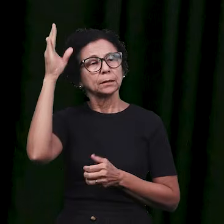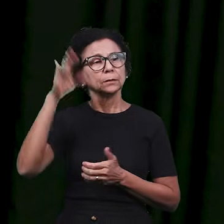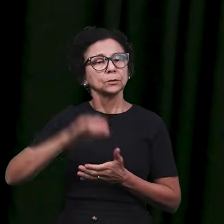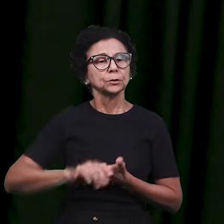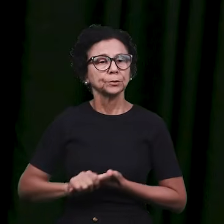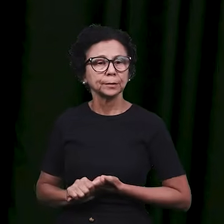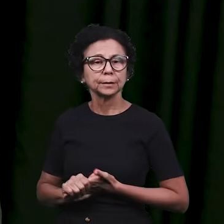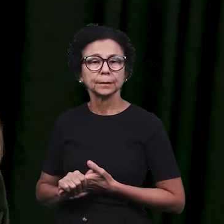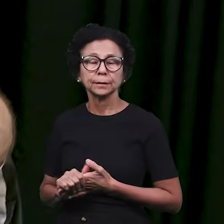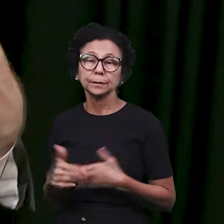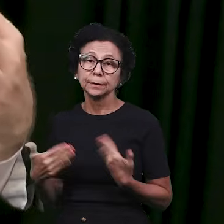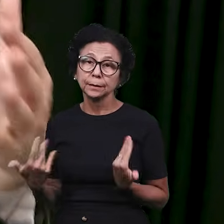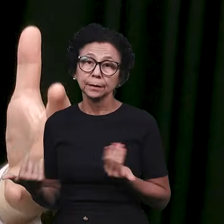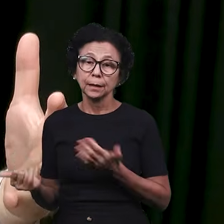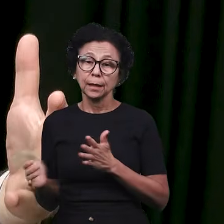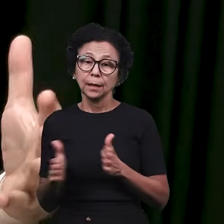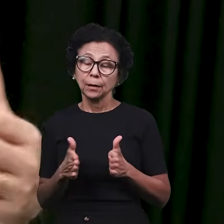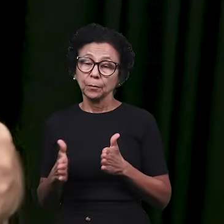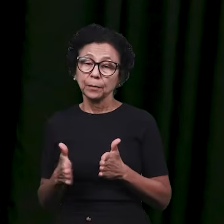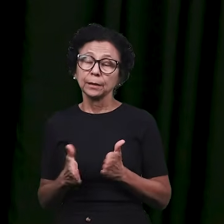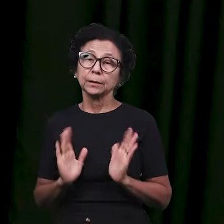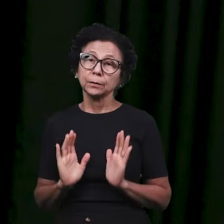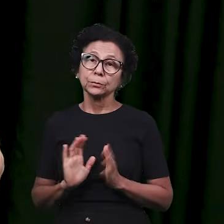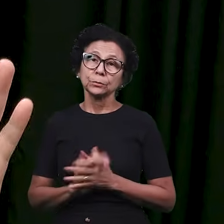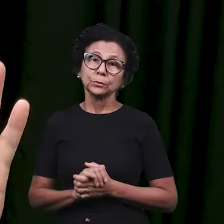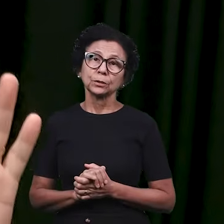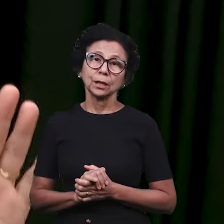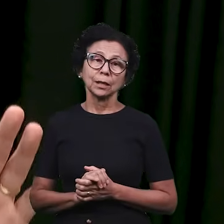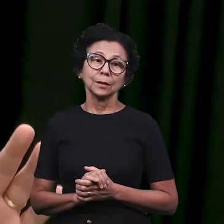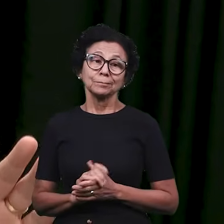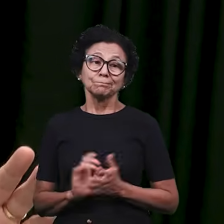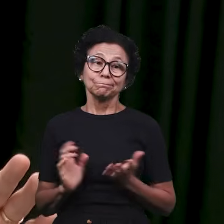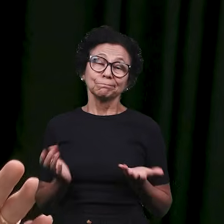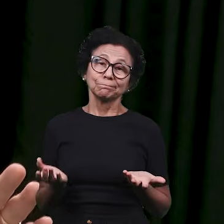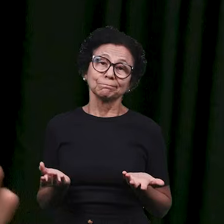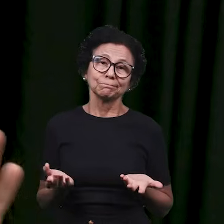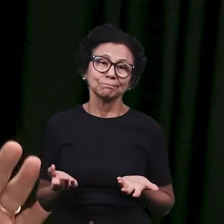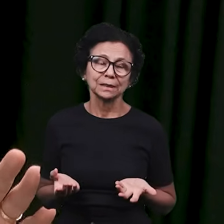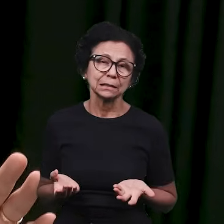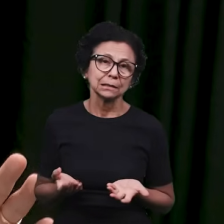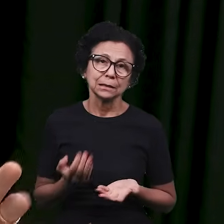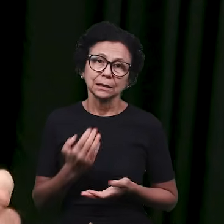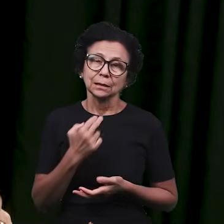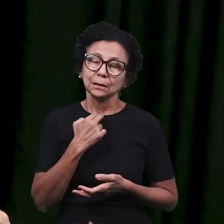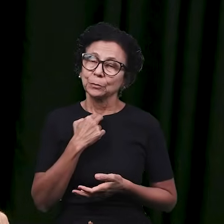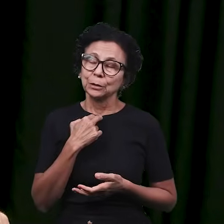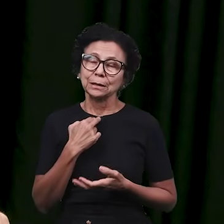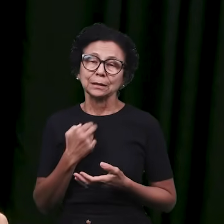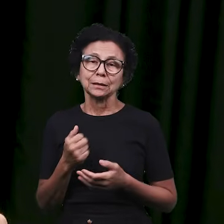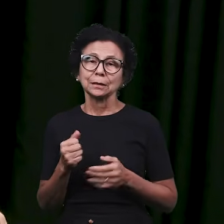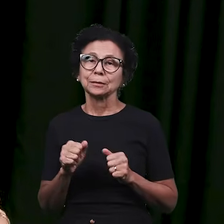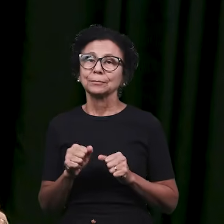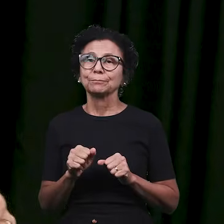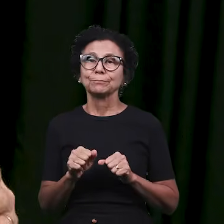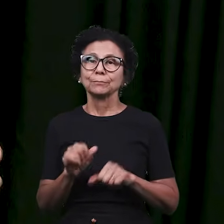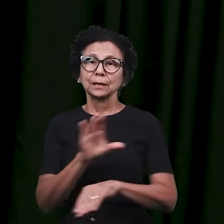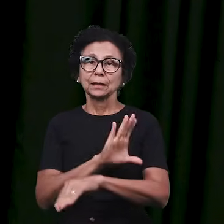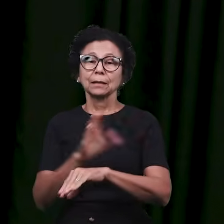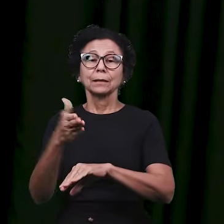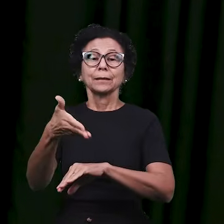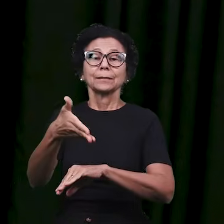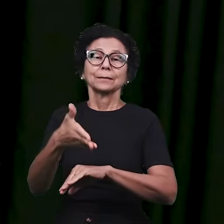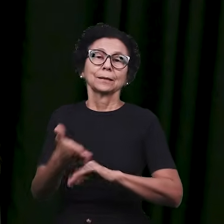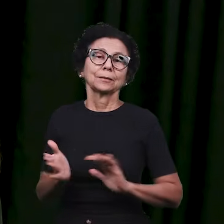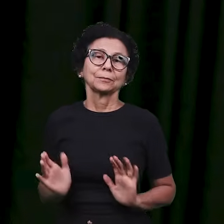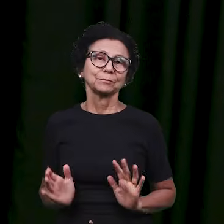agora já estava de frente à terra prometida, mas ele sabia que não poderia mais, que ele não poderia entrar. Ficaria ali